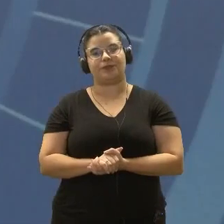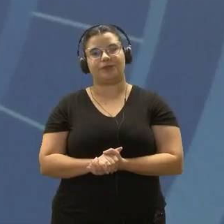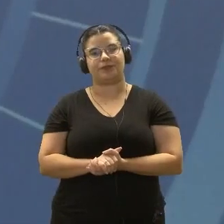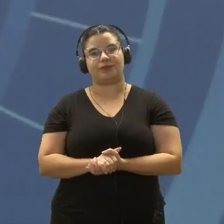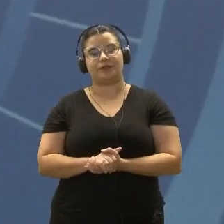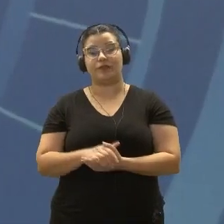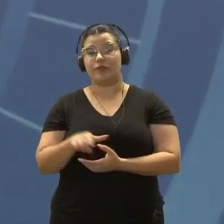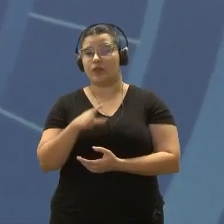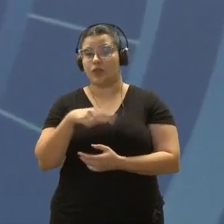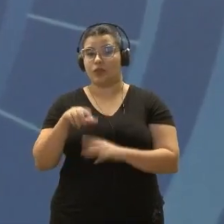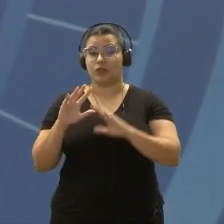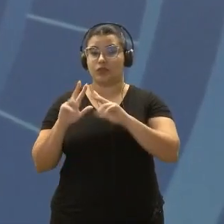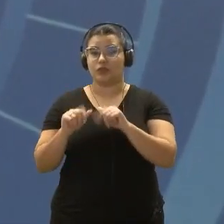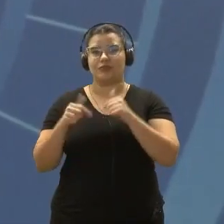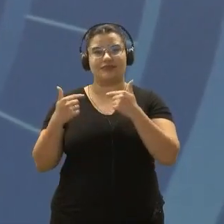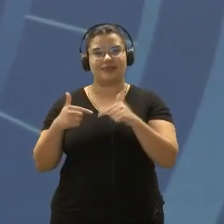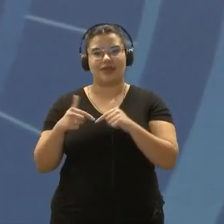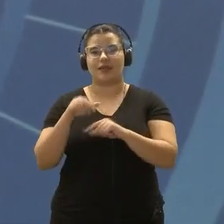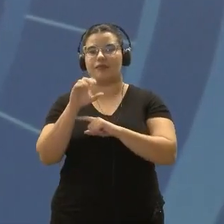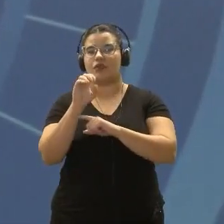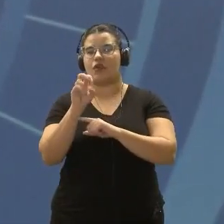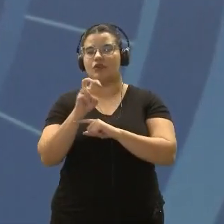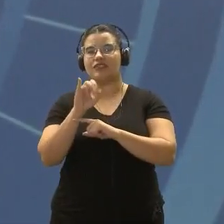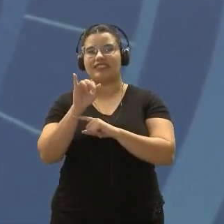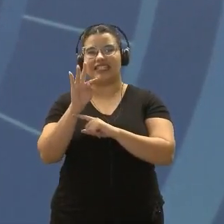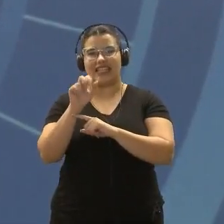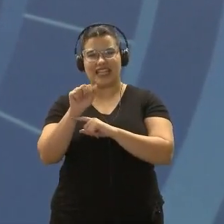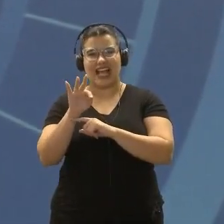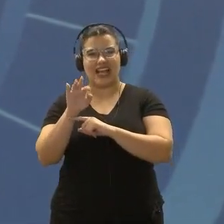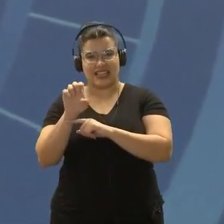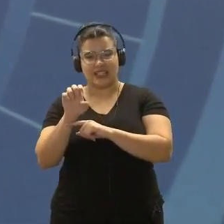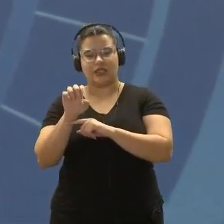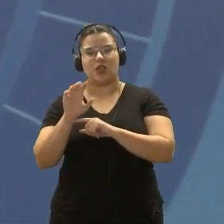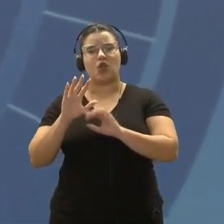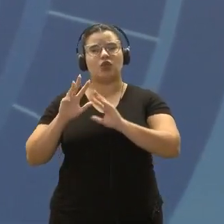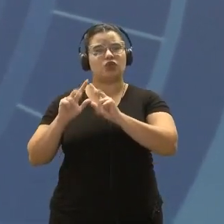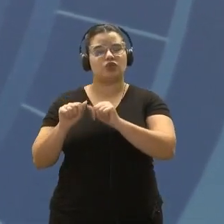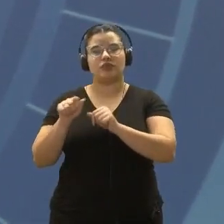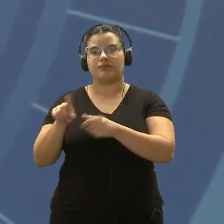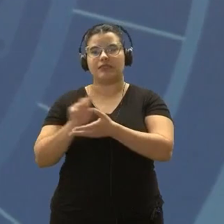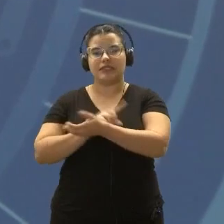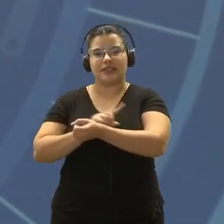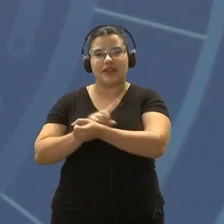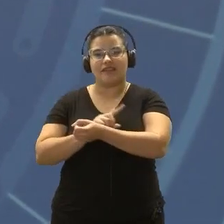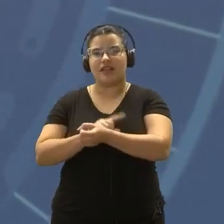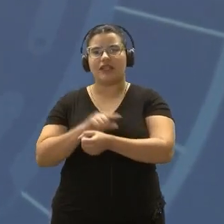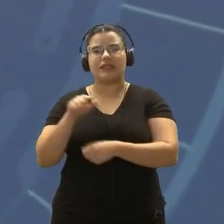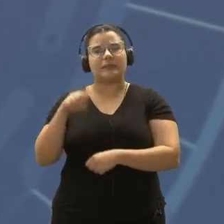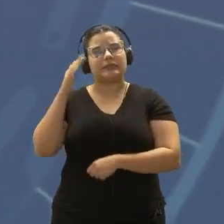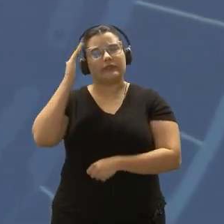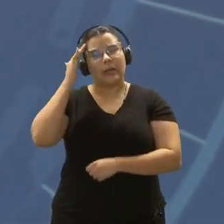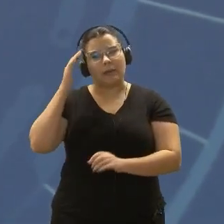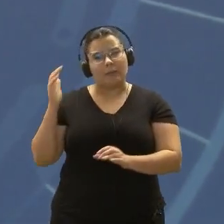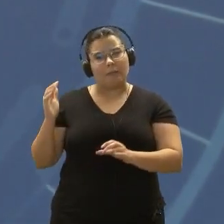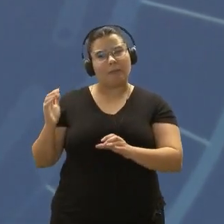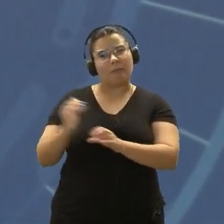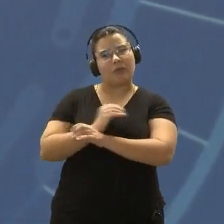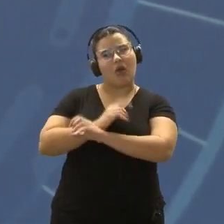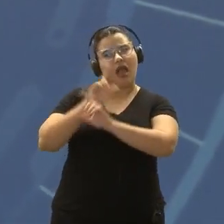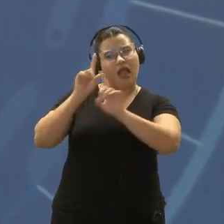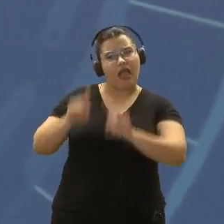todos os trabalhos com antioxidantes em pacientes com diabetes, eles não conseguiram concluir se realmente isso era